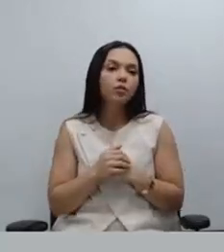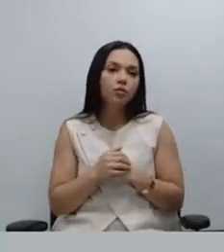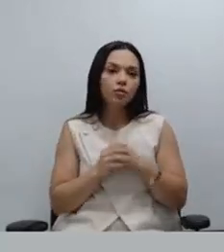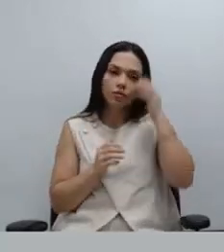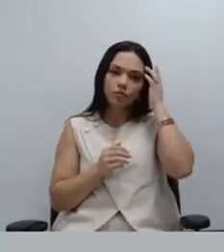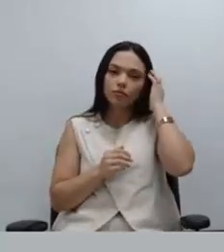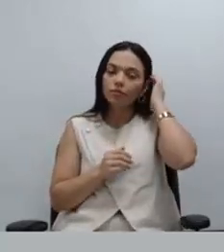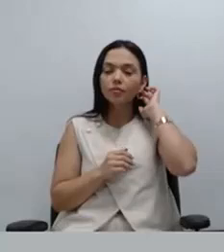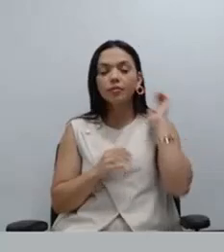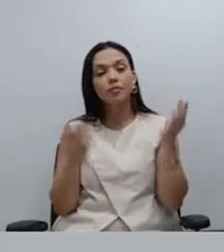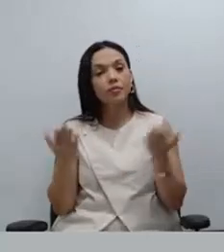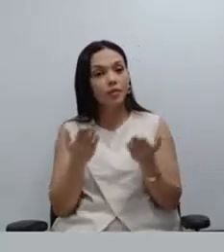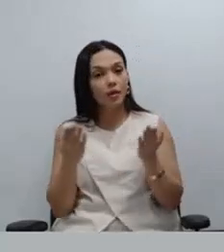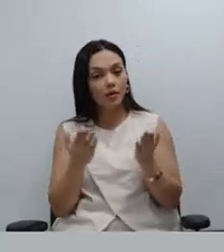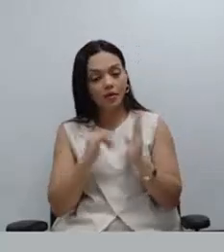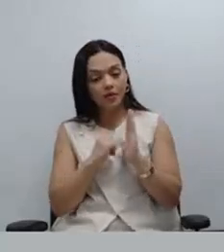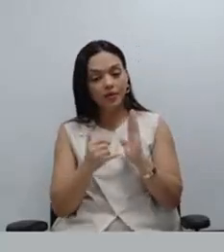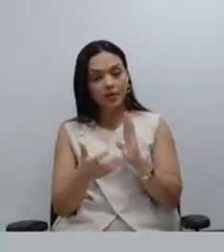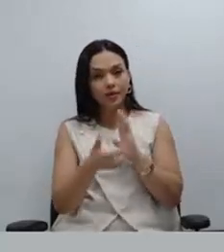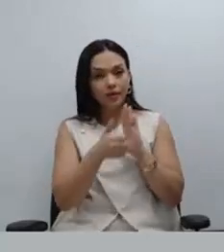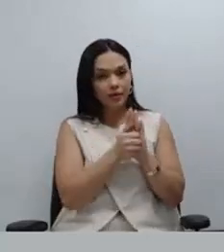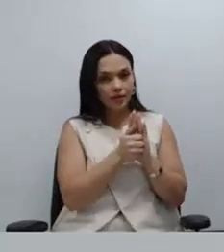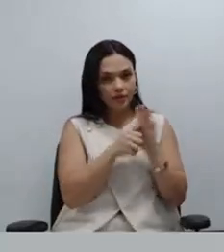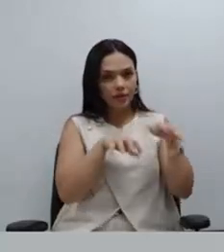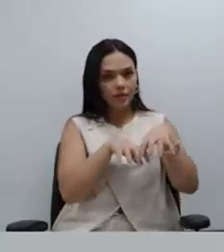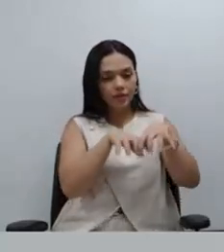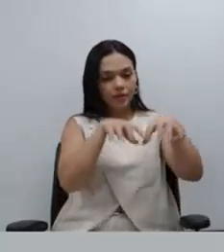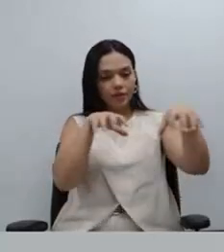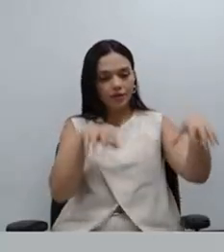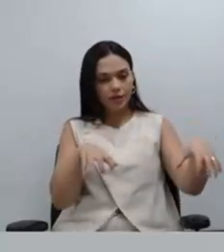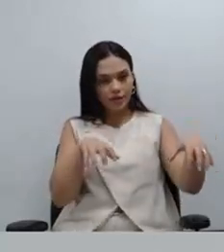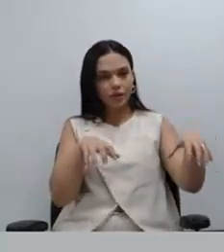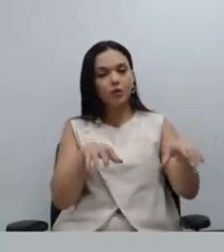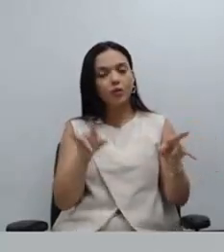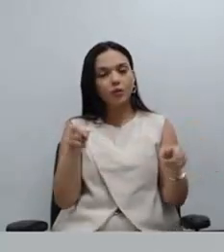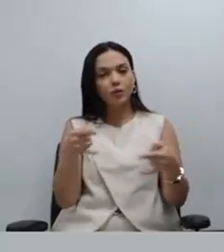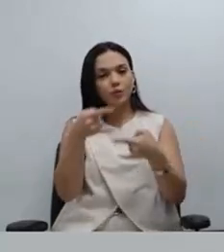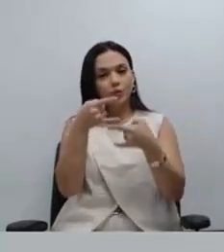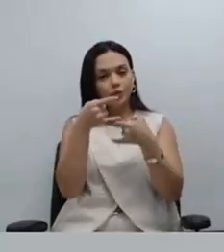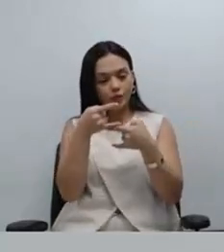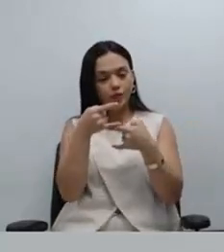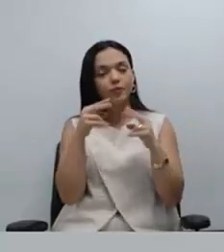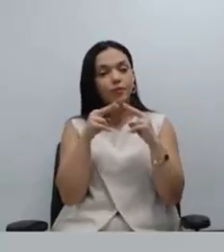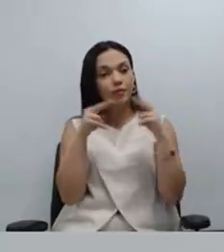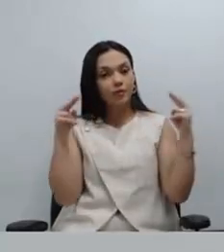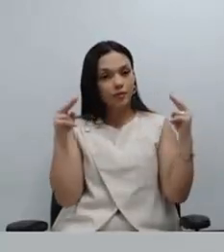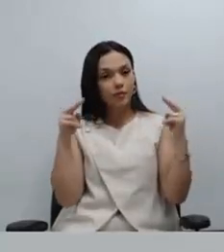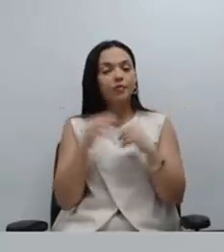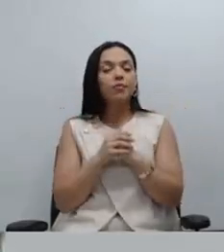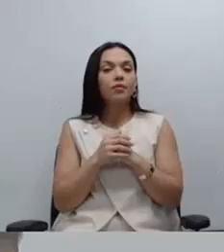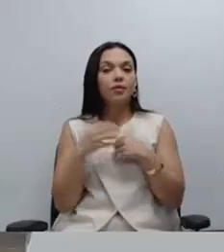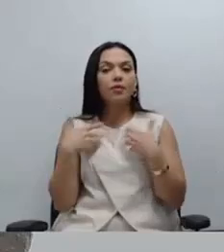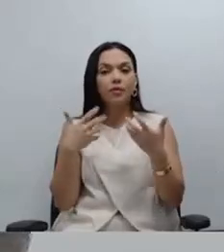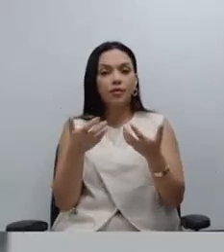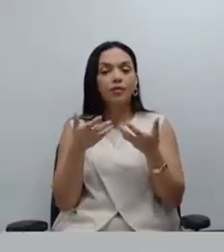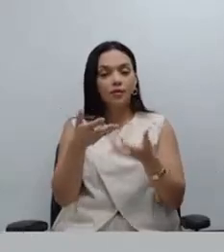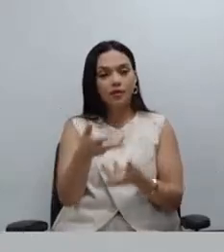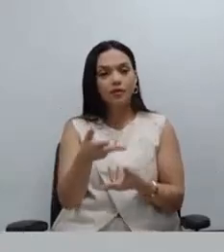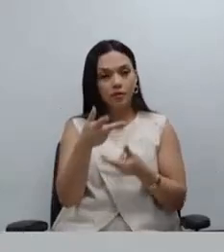para os inscritos em formato síncrono virtual, eu gostaria de convidar para a